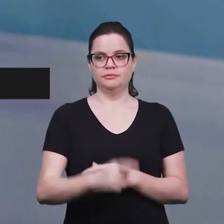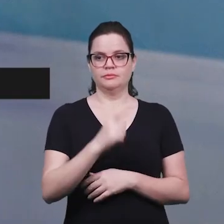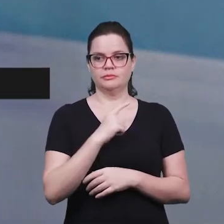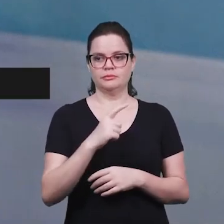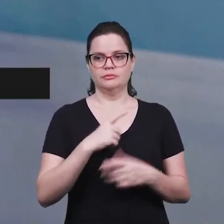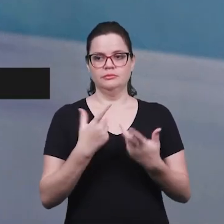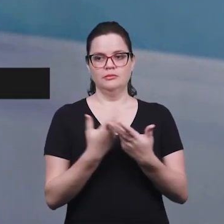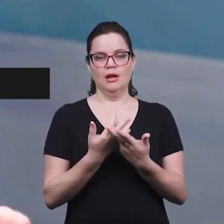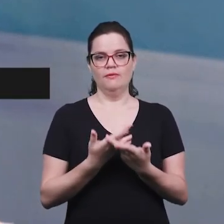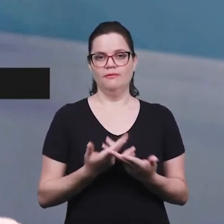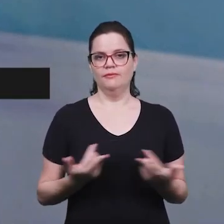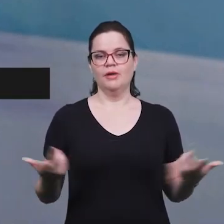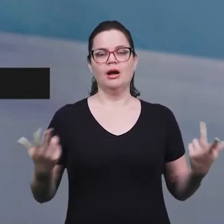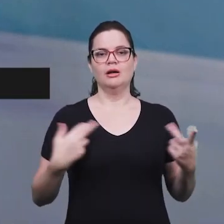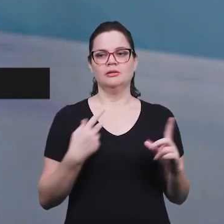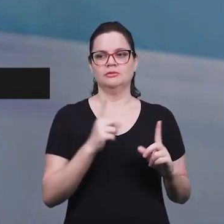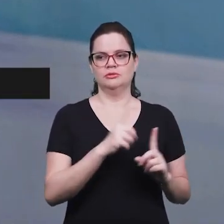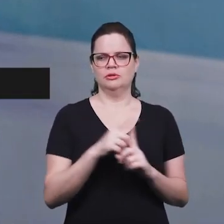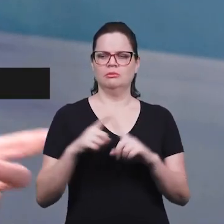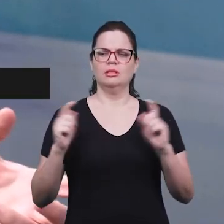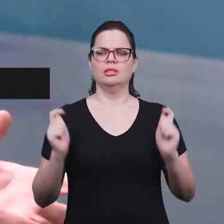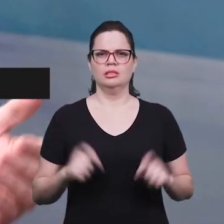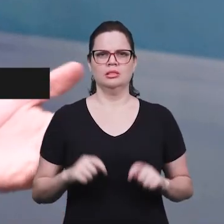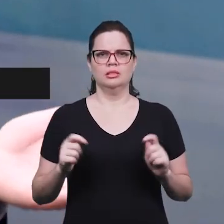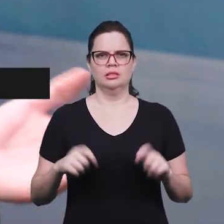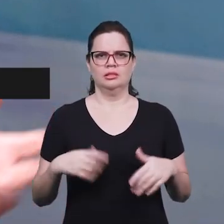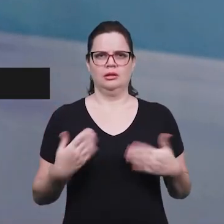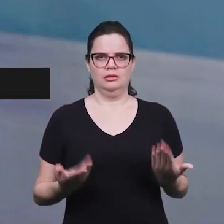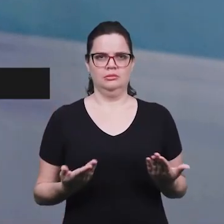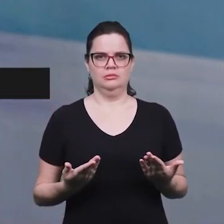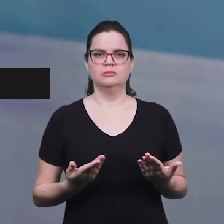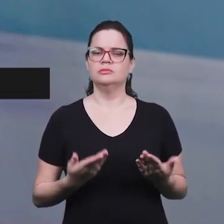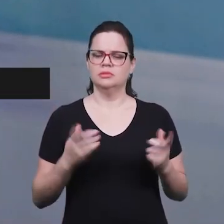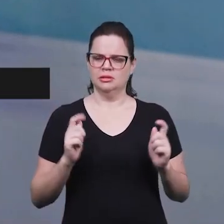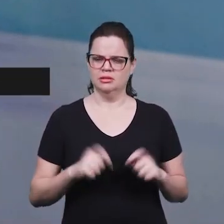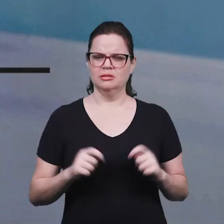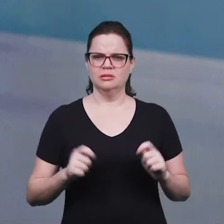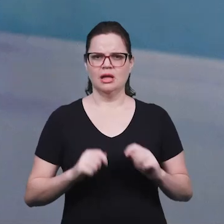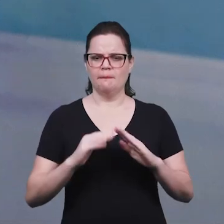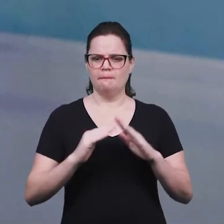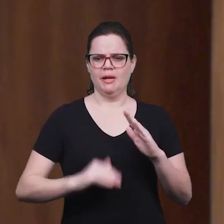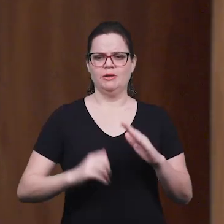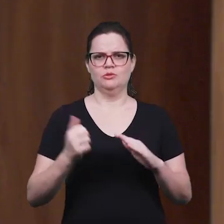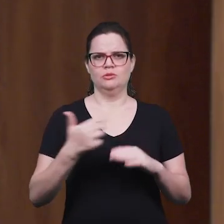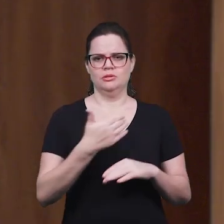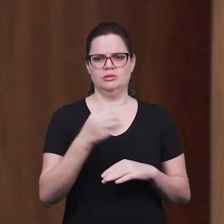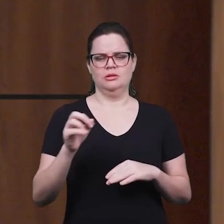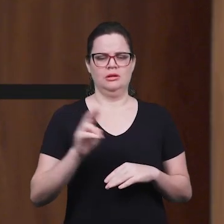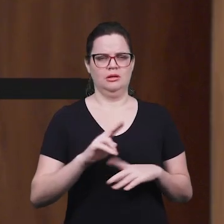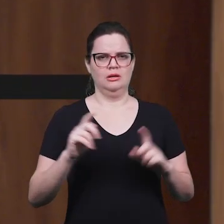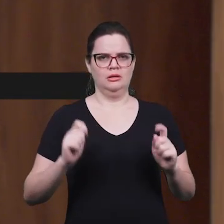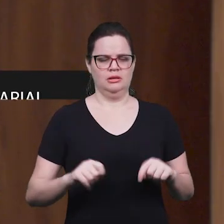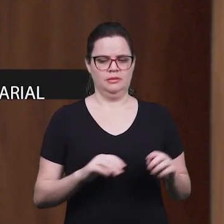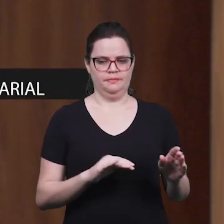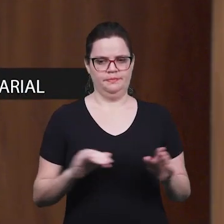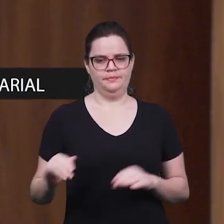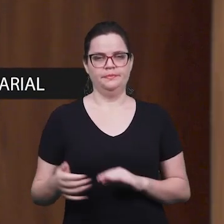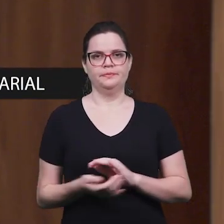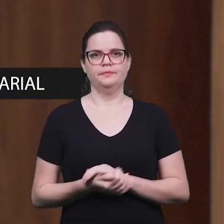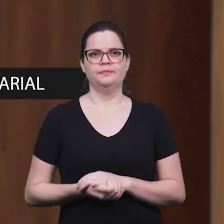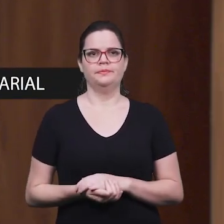várias modalidades e todas acessíveis, com ticket abaixo de R$100. Paulo, e como